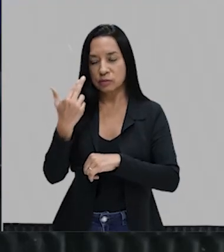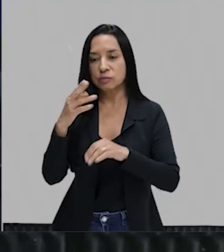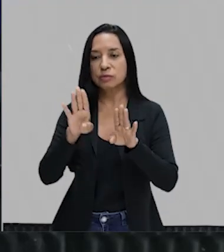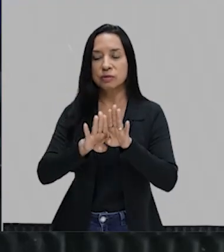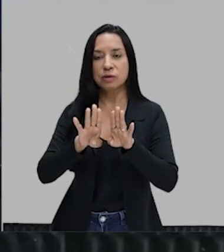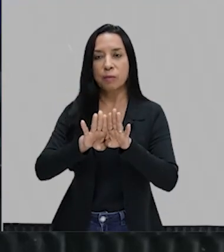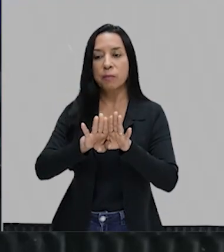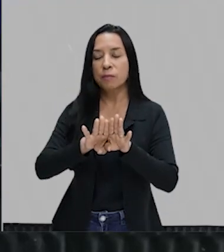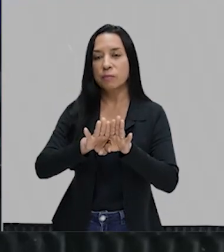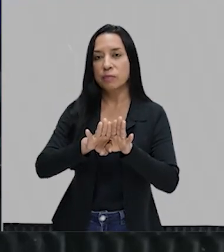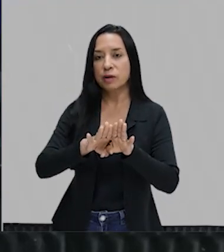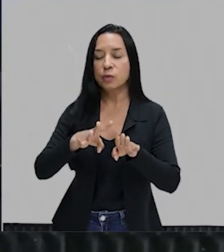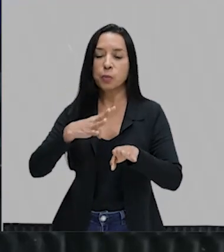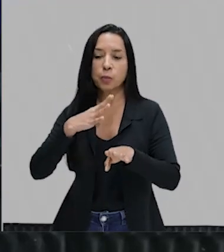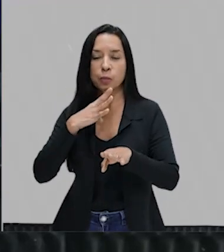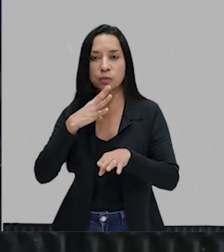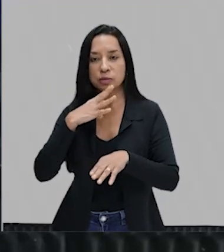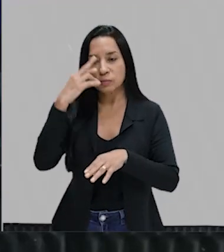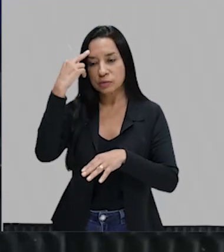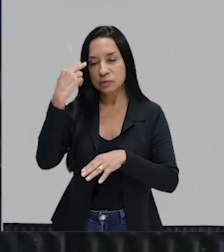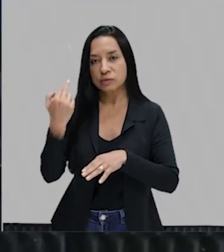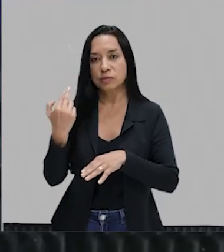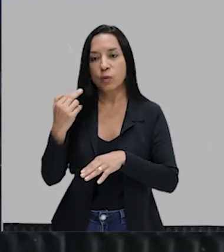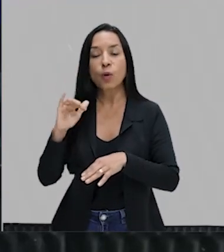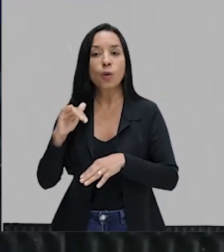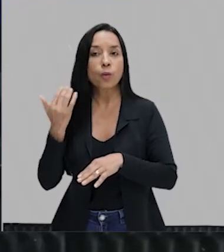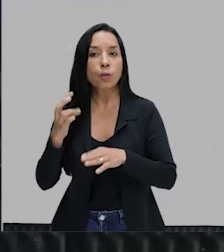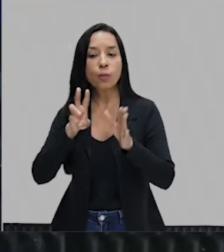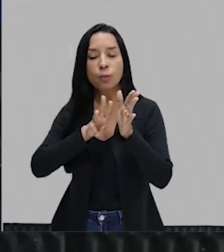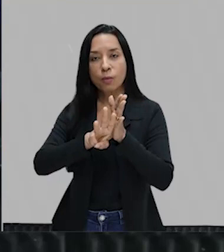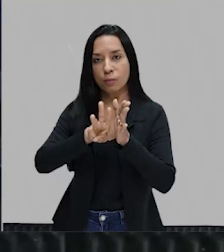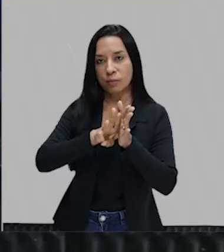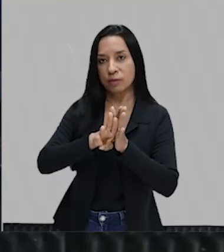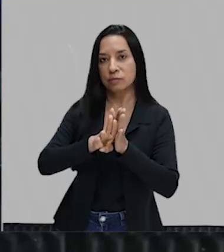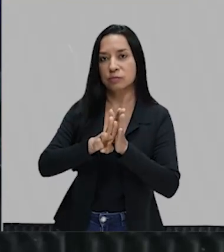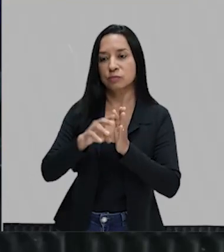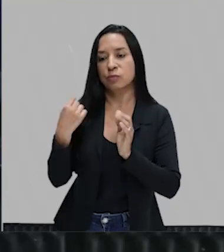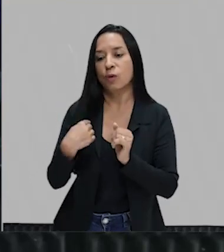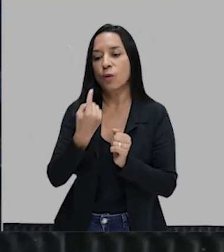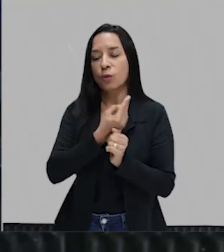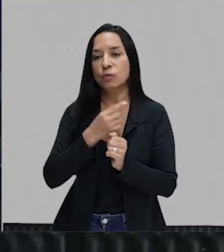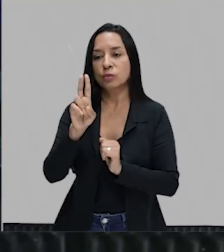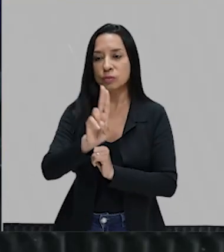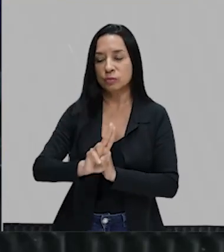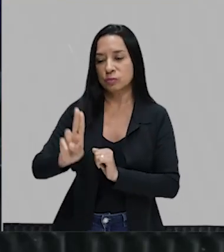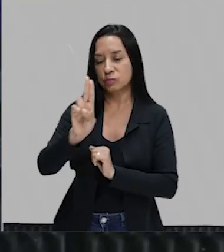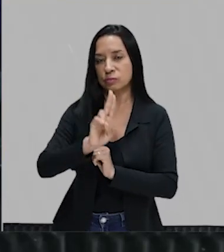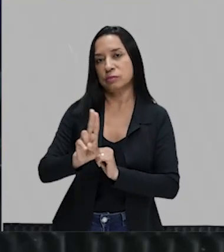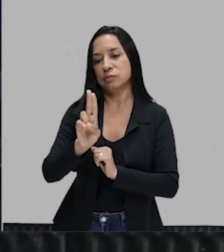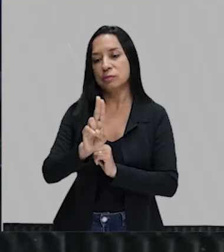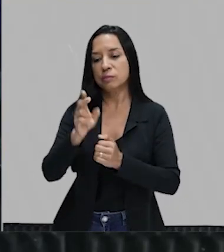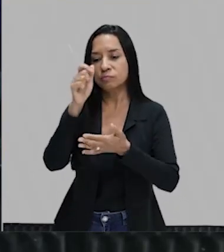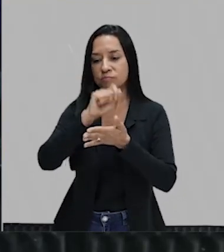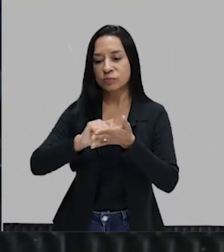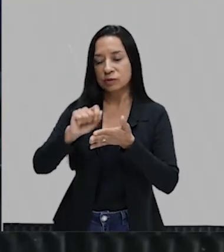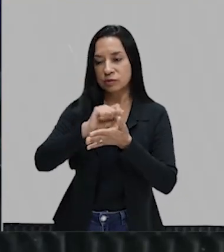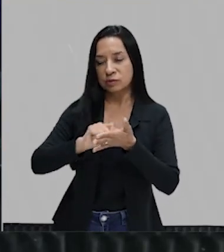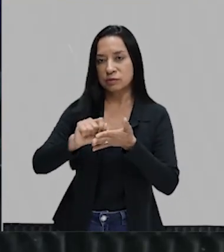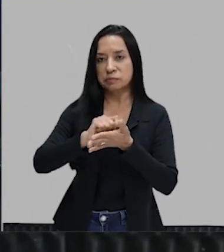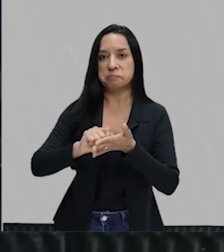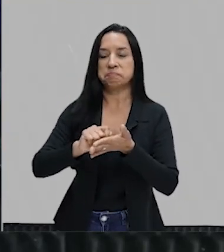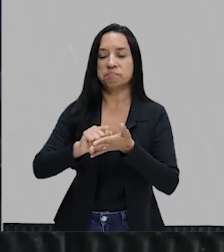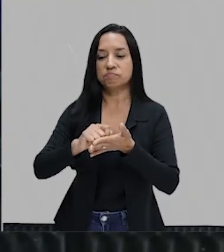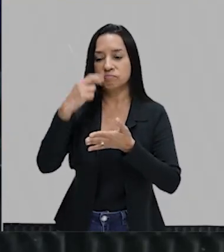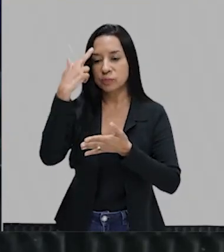histórico? Que tipo de método nós aplicamos na escrita da história? Essas discussões